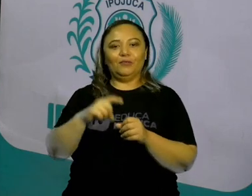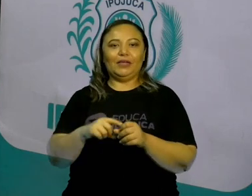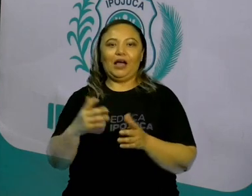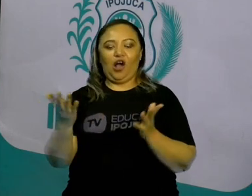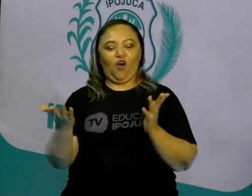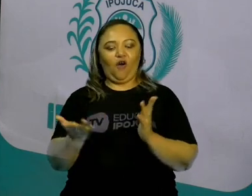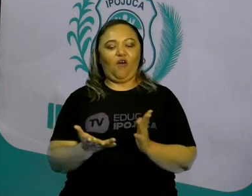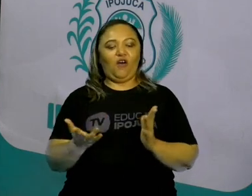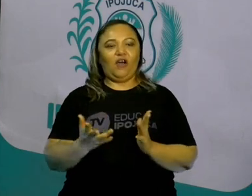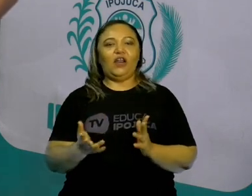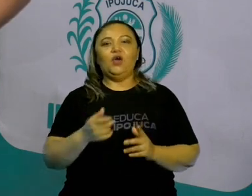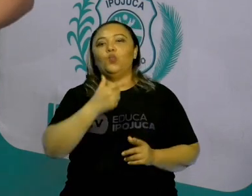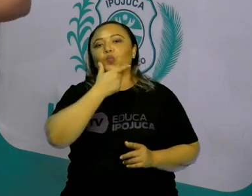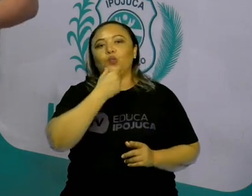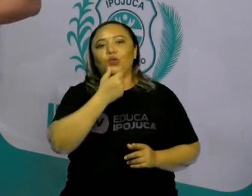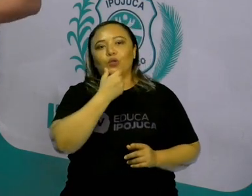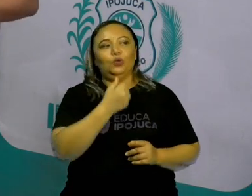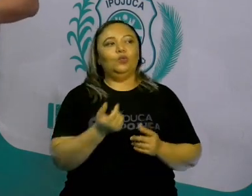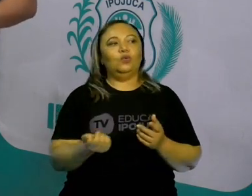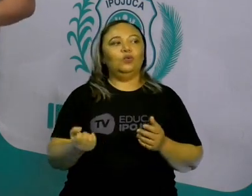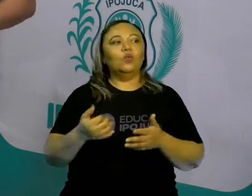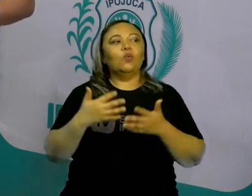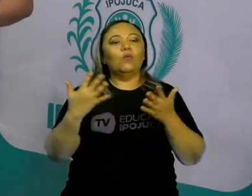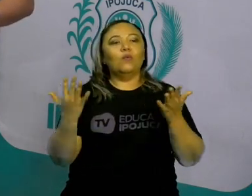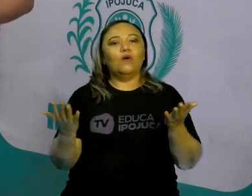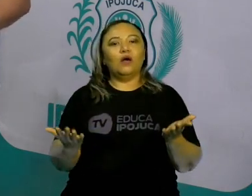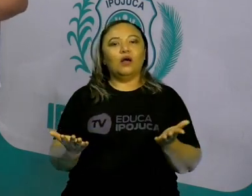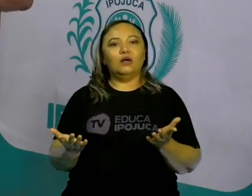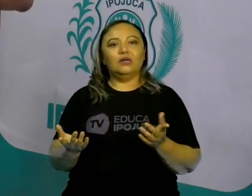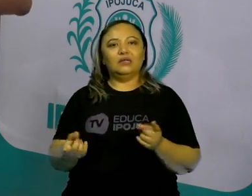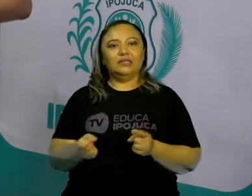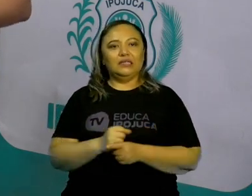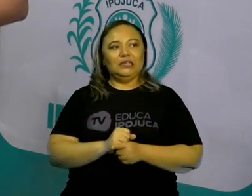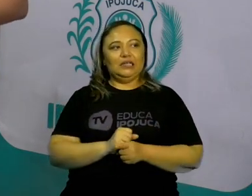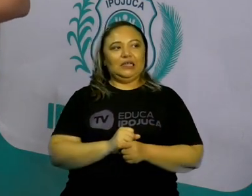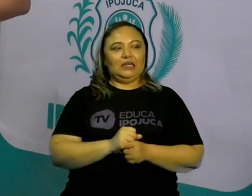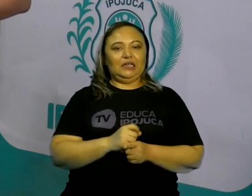agora. Romeu, e aí, qual a chance de você encontrar